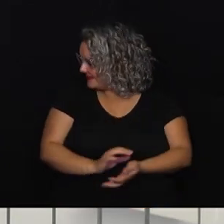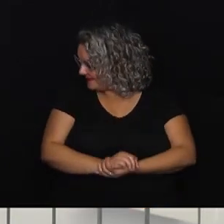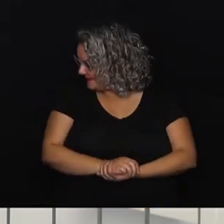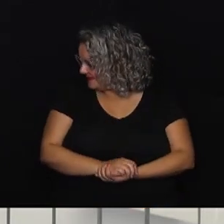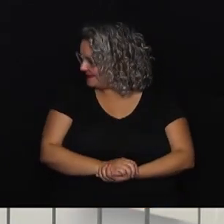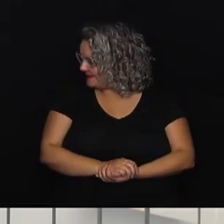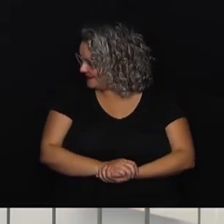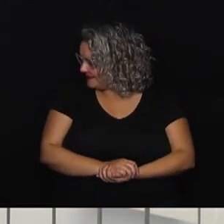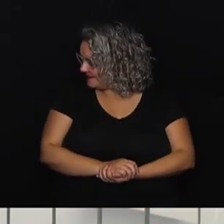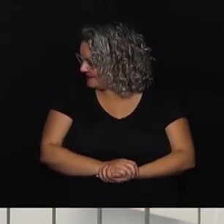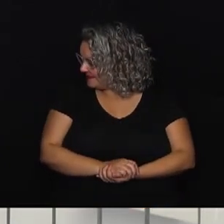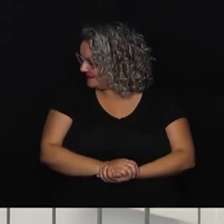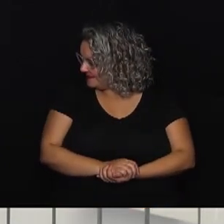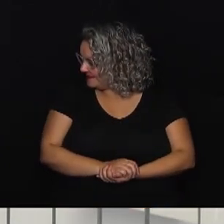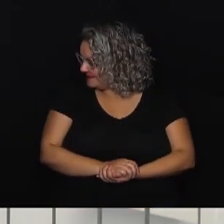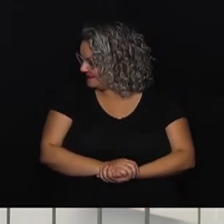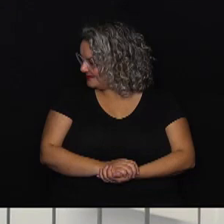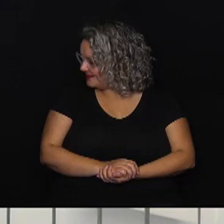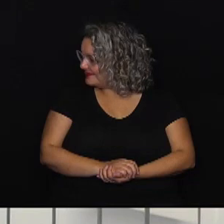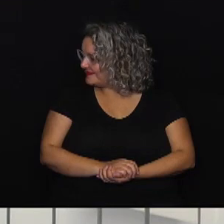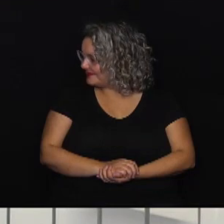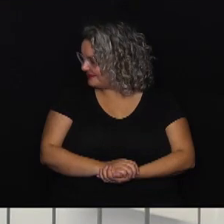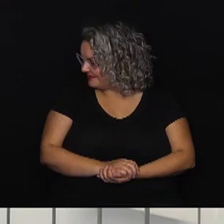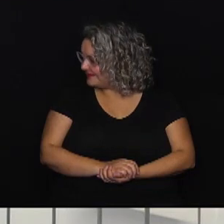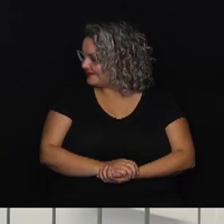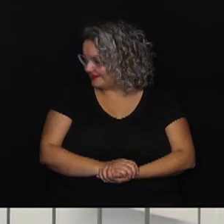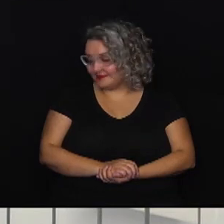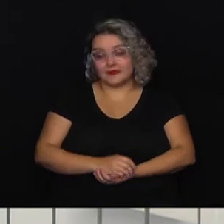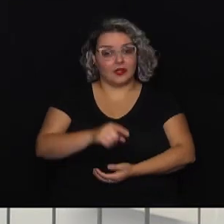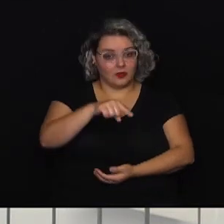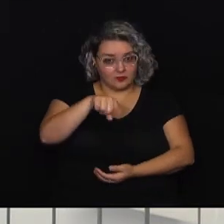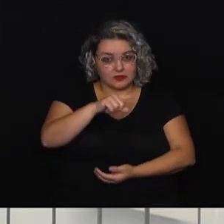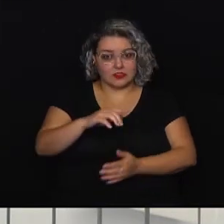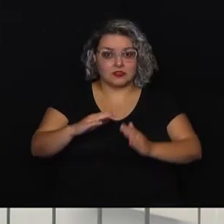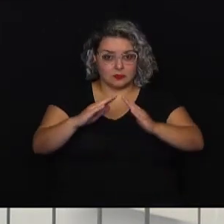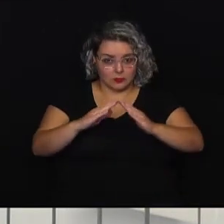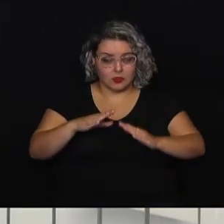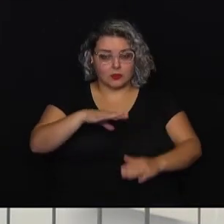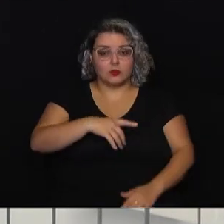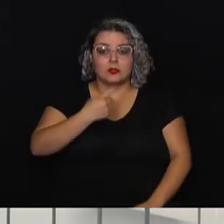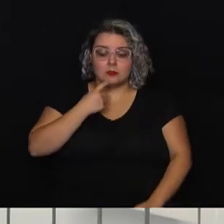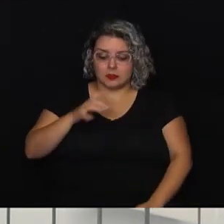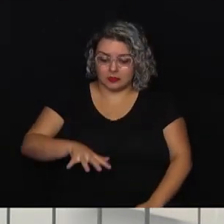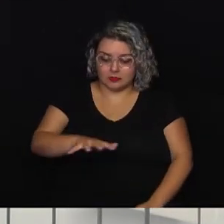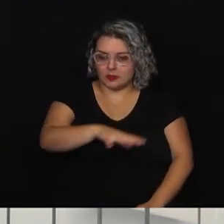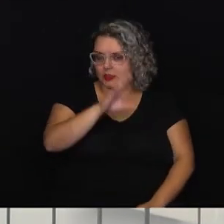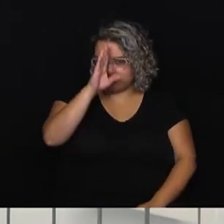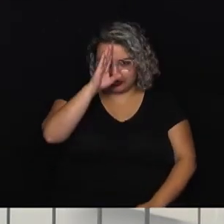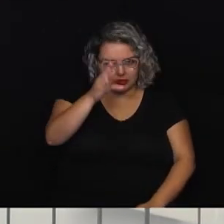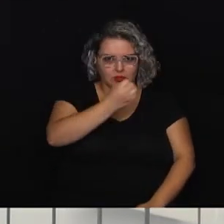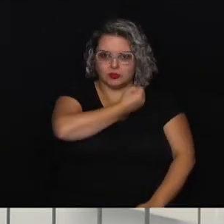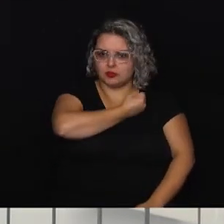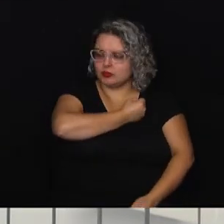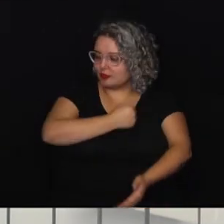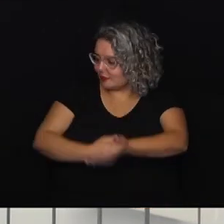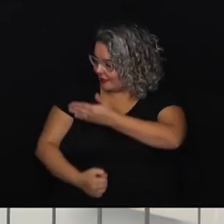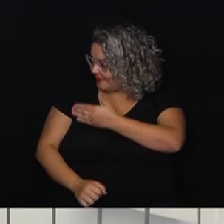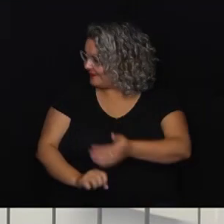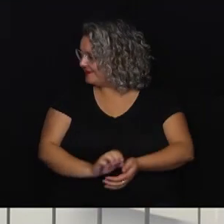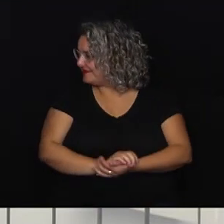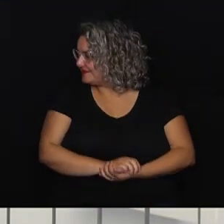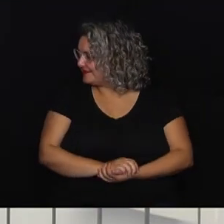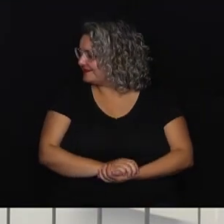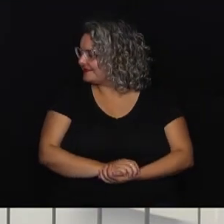WhatsApp. 19 é o nosso DDD, para você que é de Campinas, região, pode ir direto no número